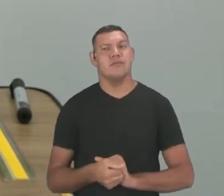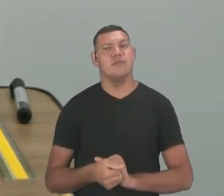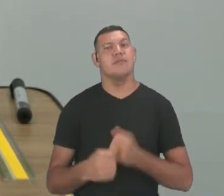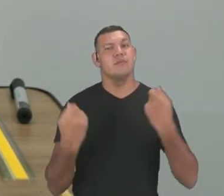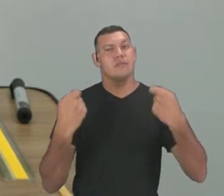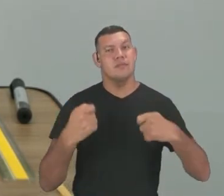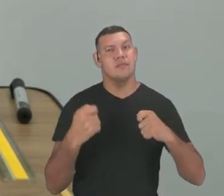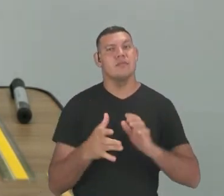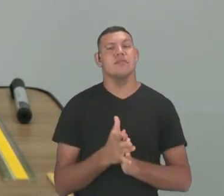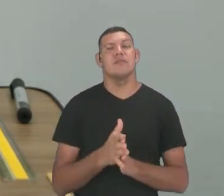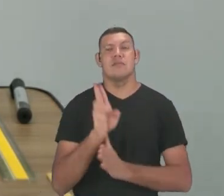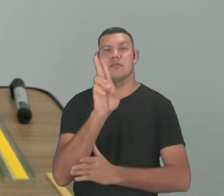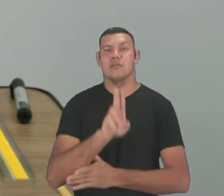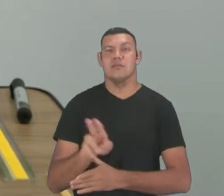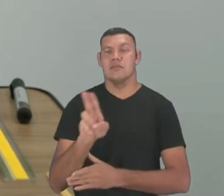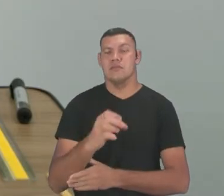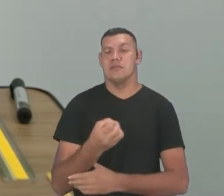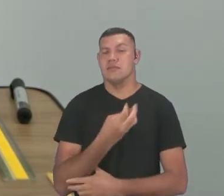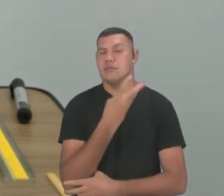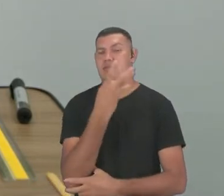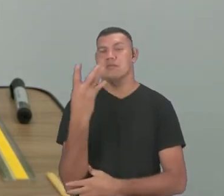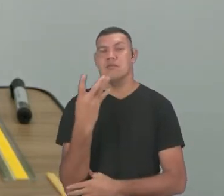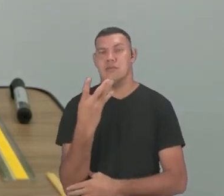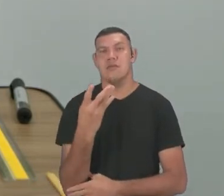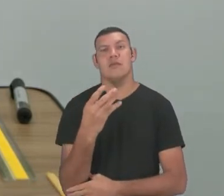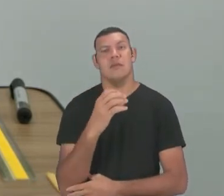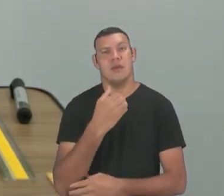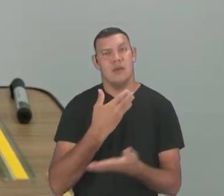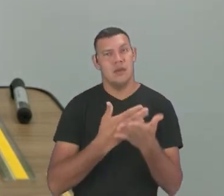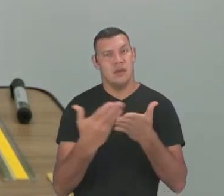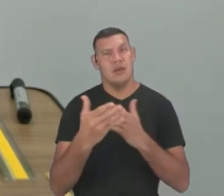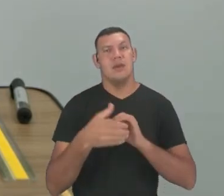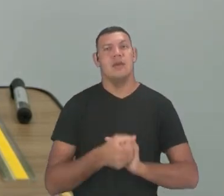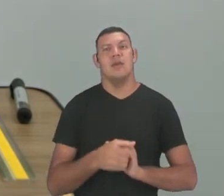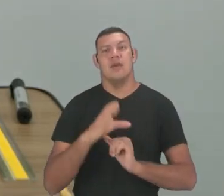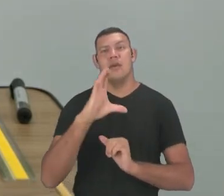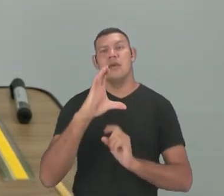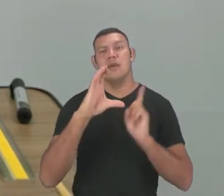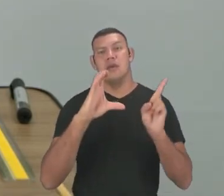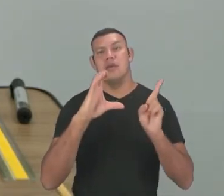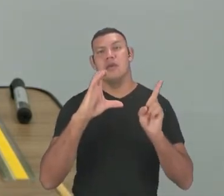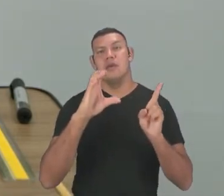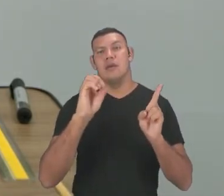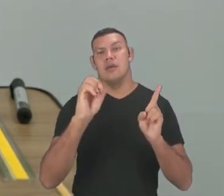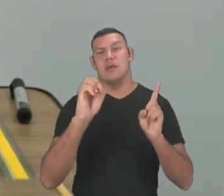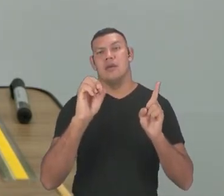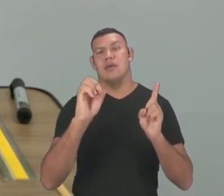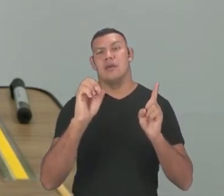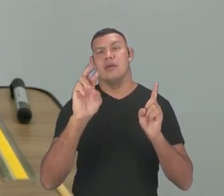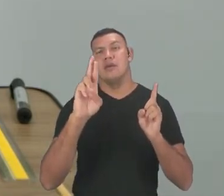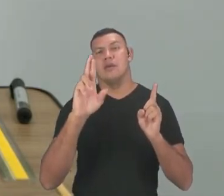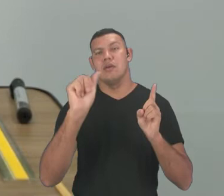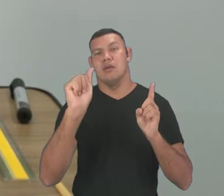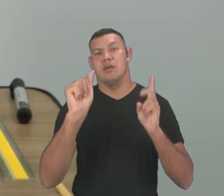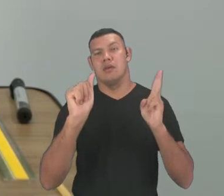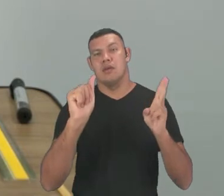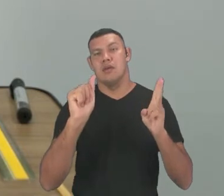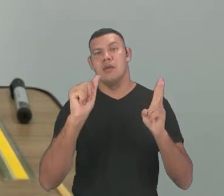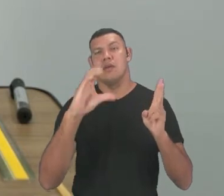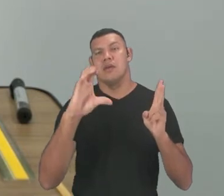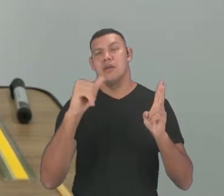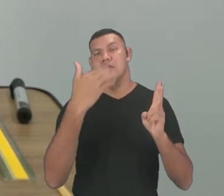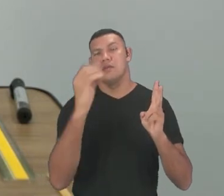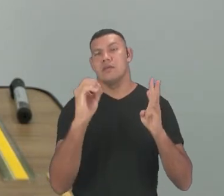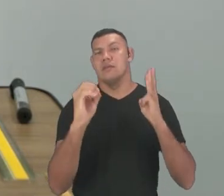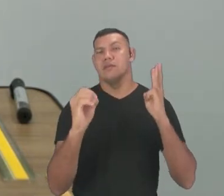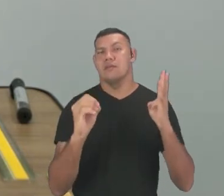nós precisamos fazer a contagem Então vamos iniciar coração quantos